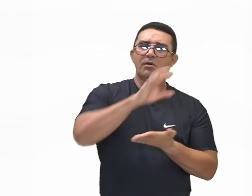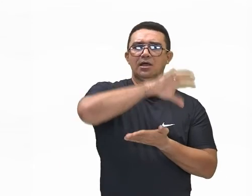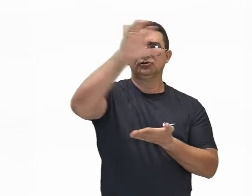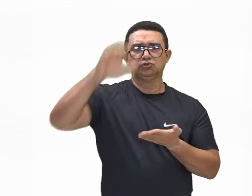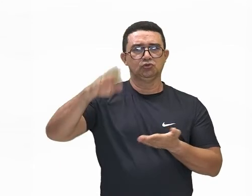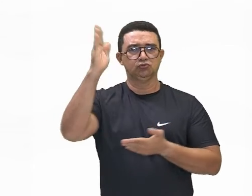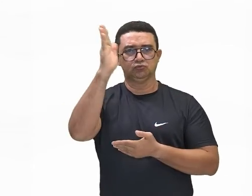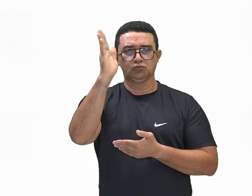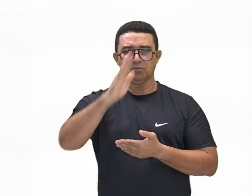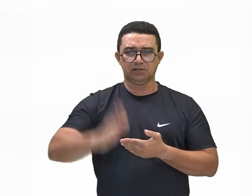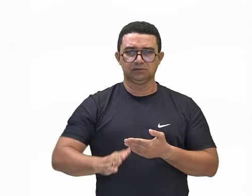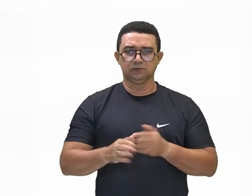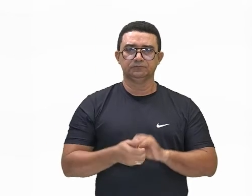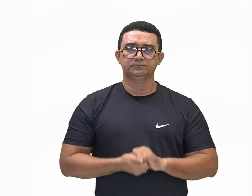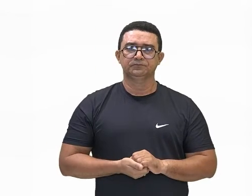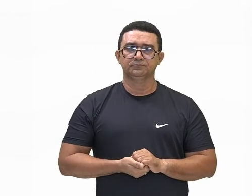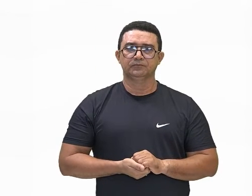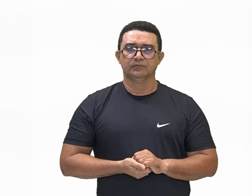país,